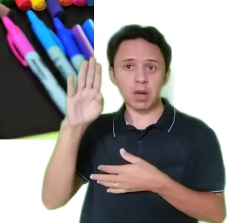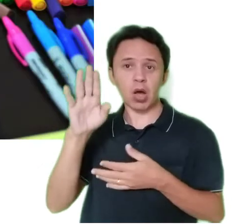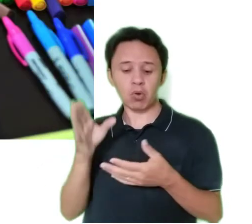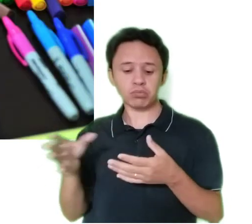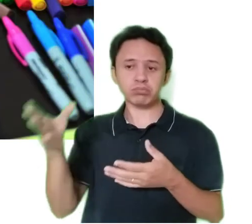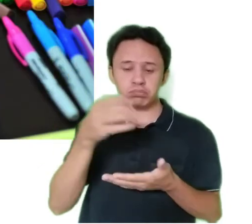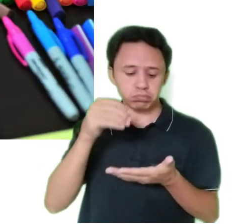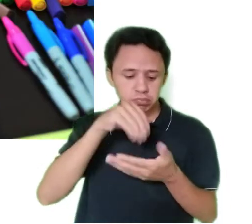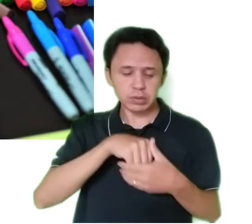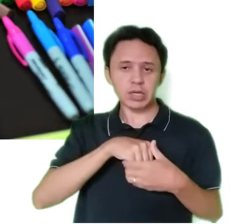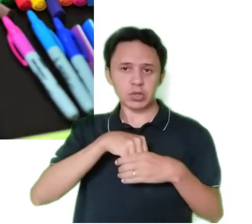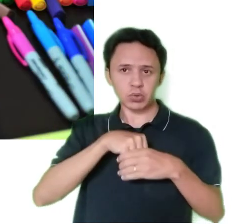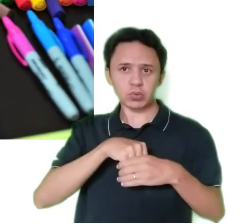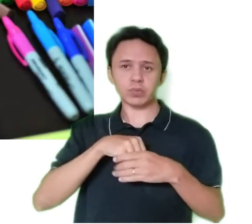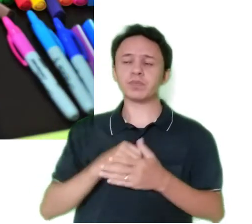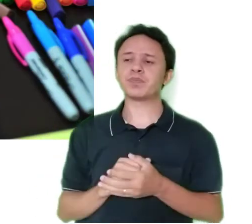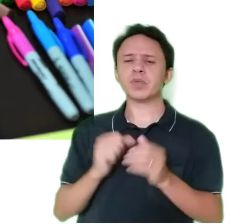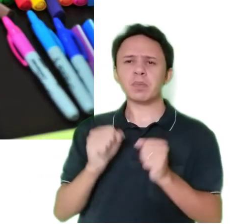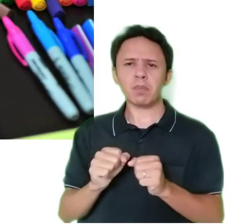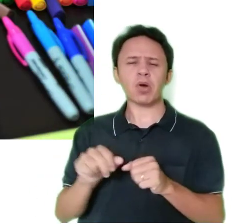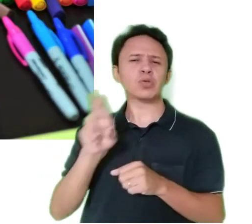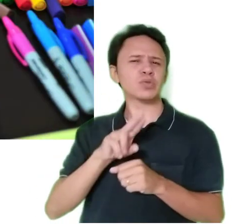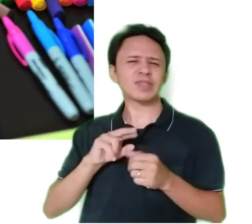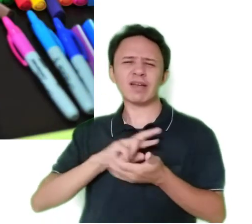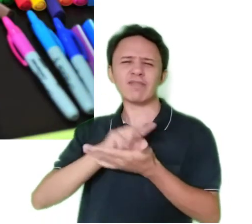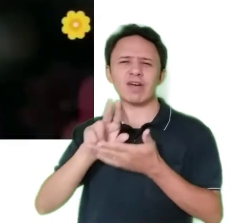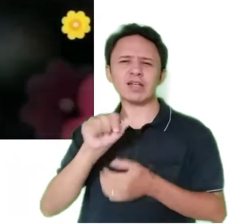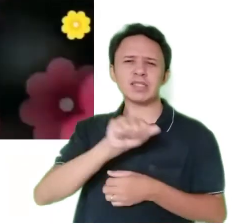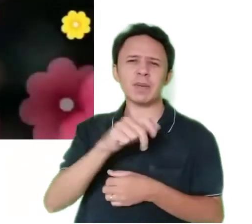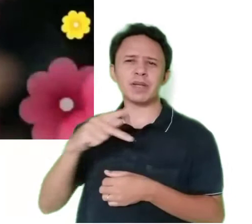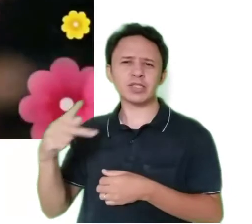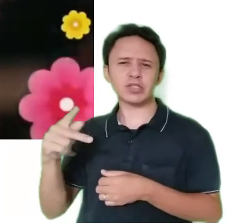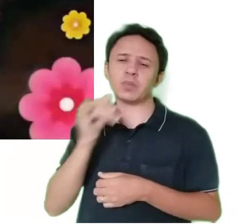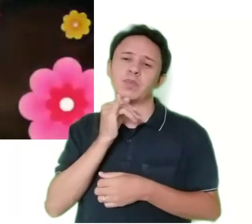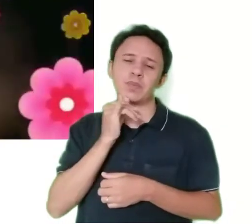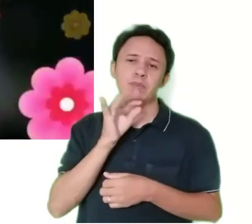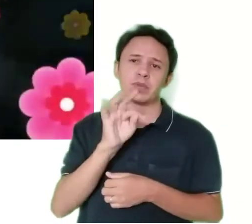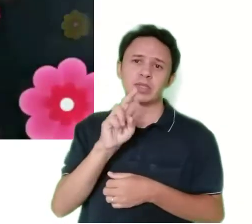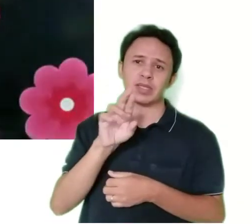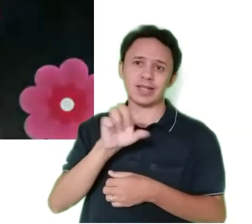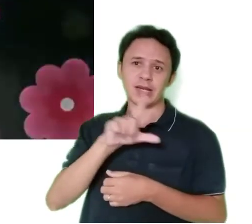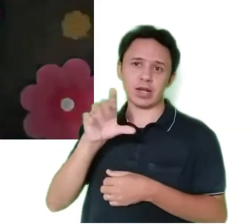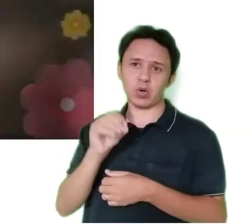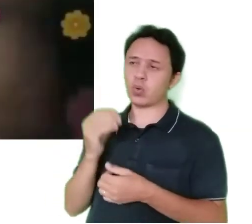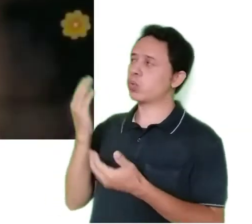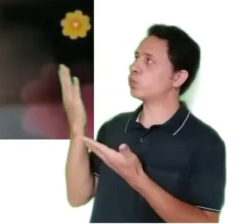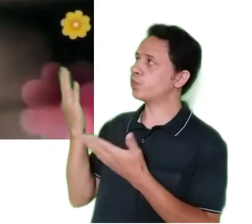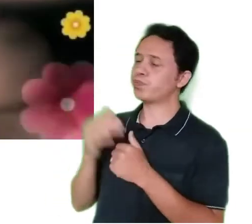Podemos usar fichas ou alguns aplicativos com essa função, como, por exemplo, o